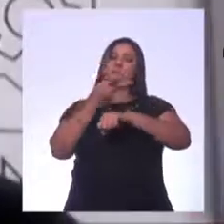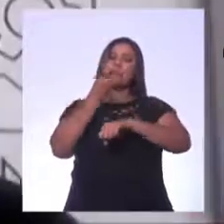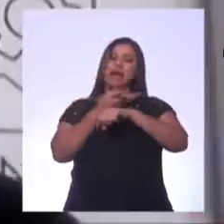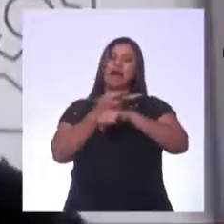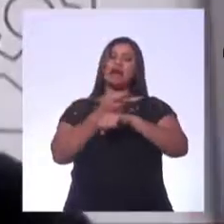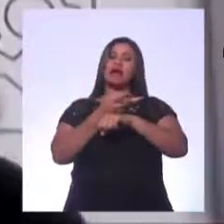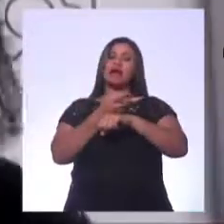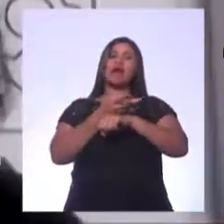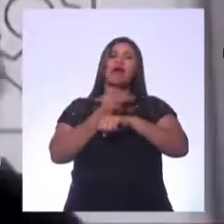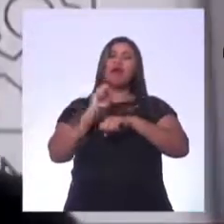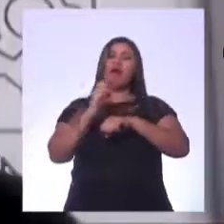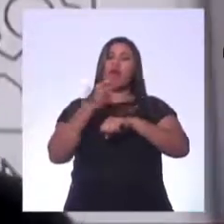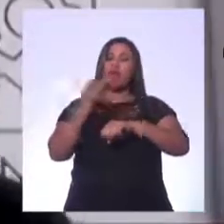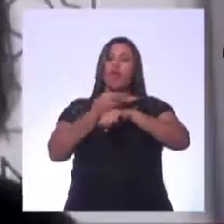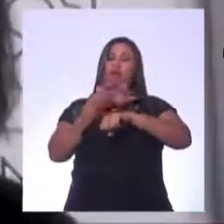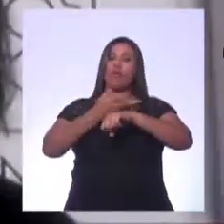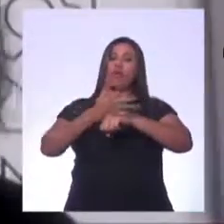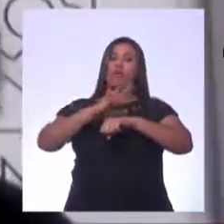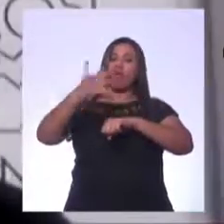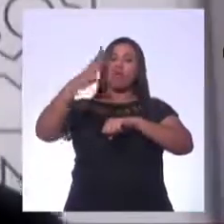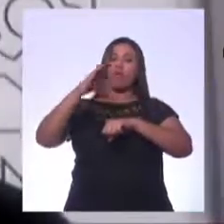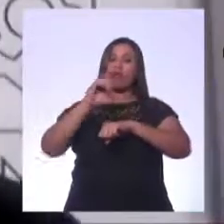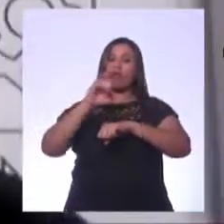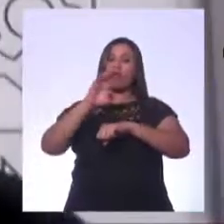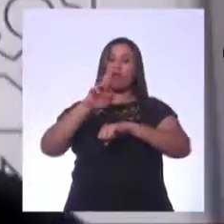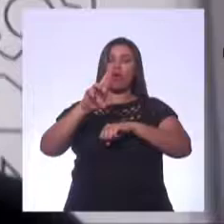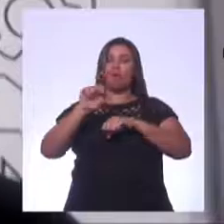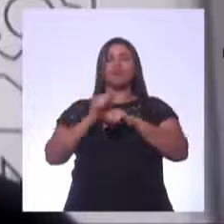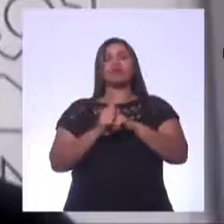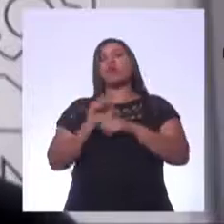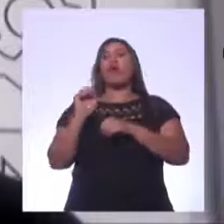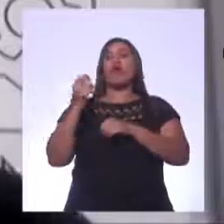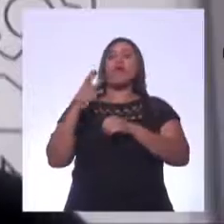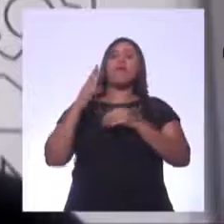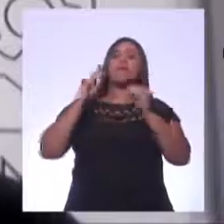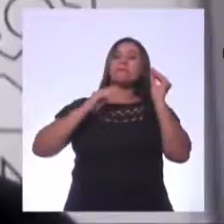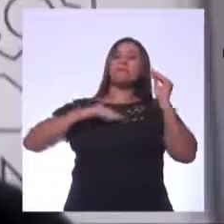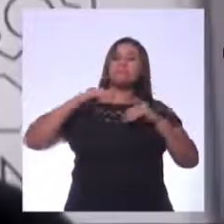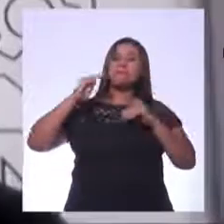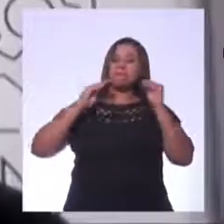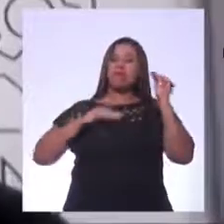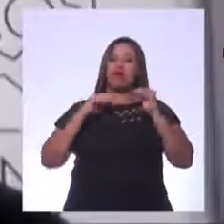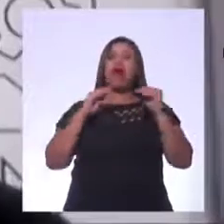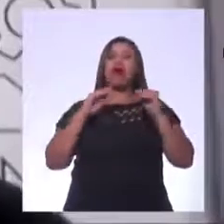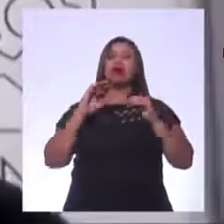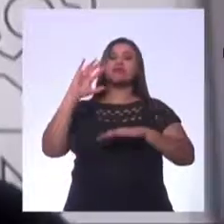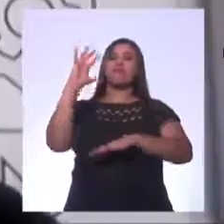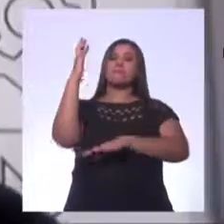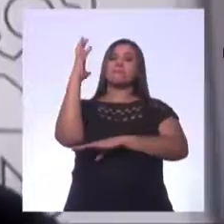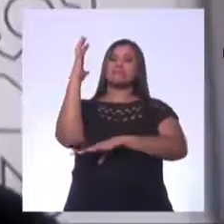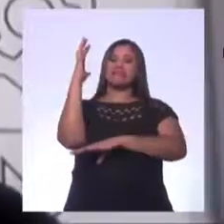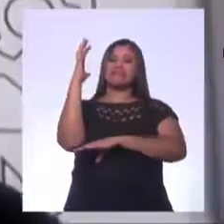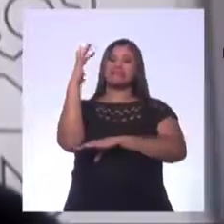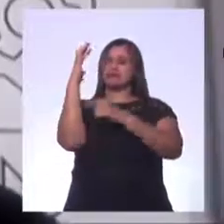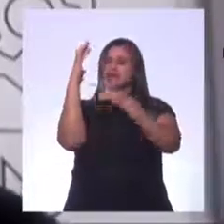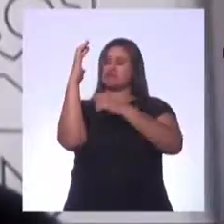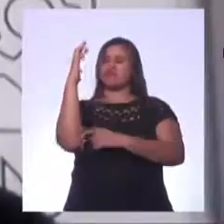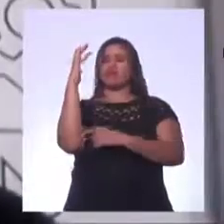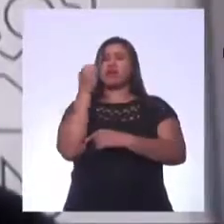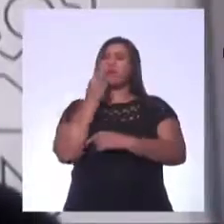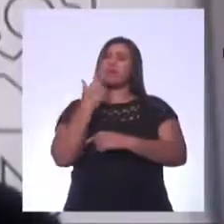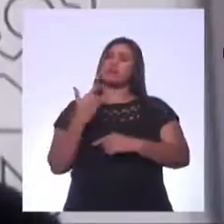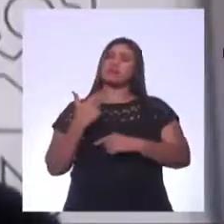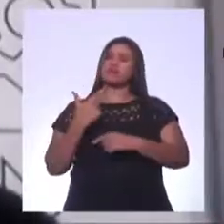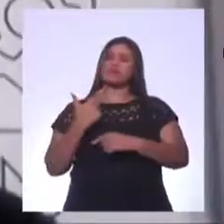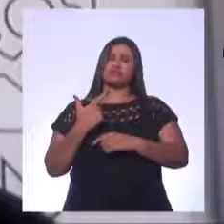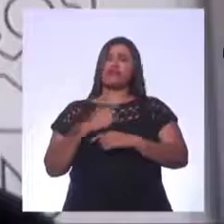cobre. Outros materiais, como a borracha ou a madeira, por exemplo, nós dizemos que já não são tão